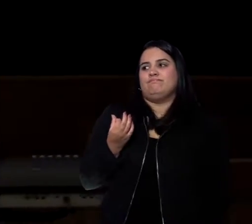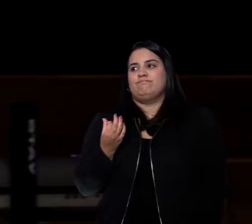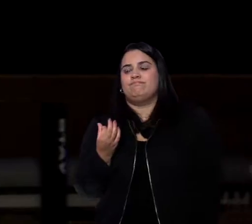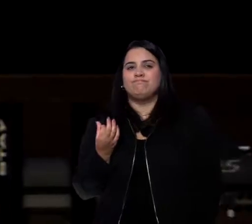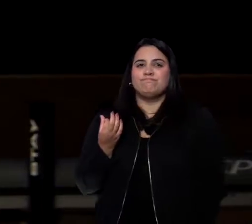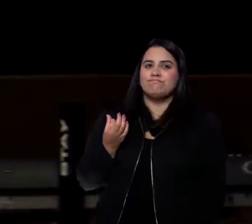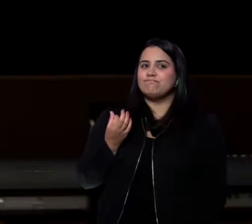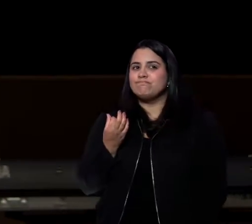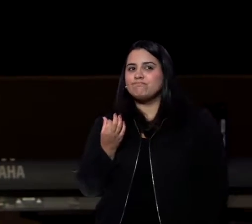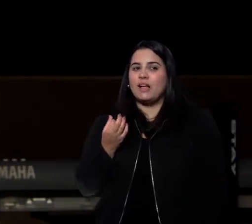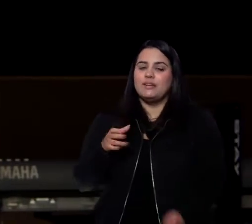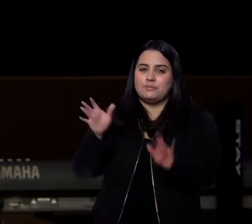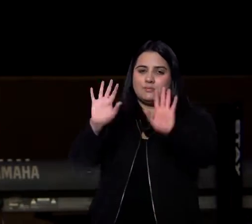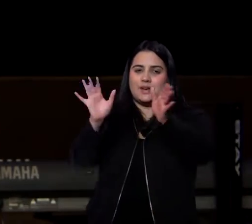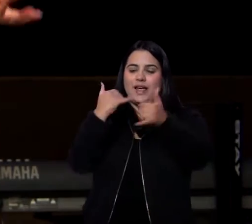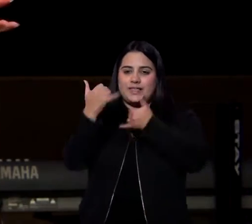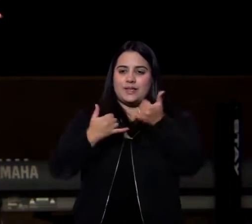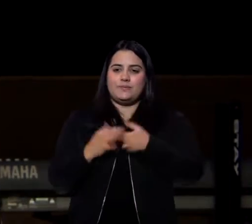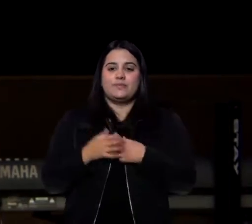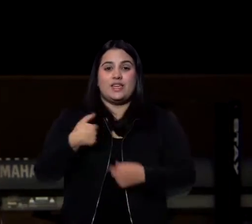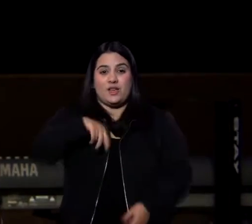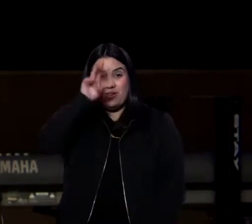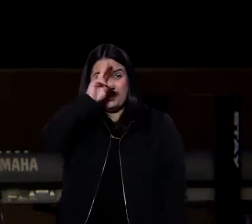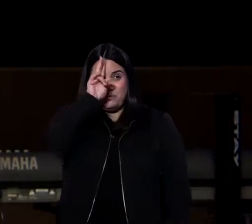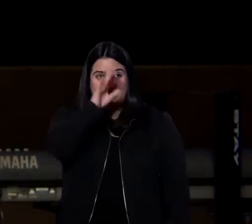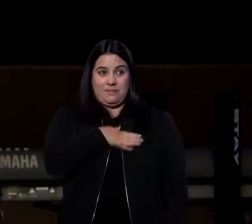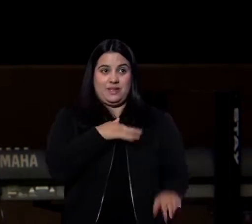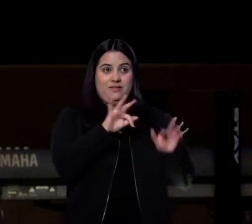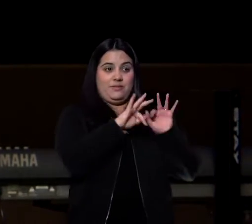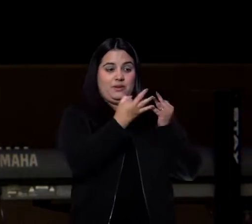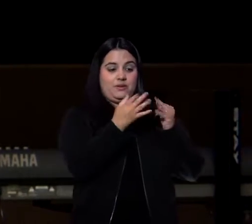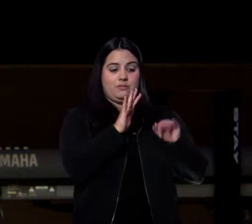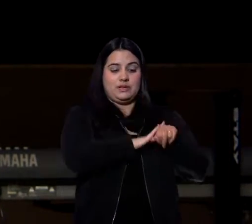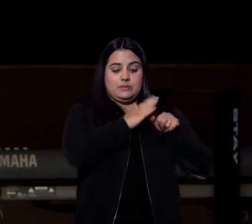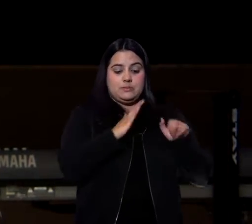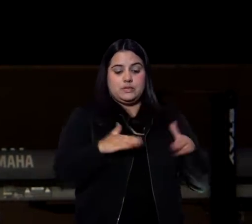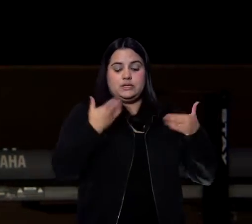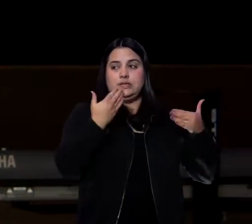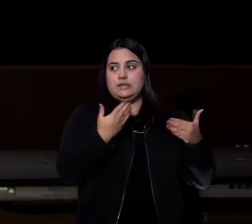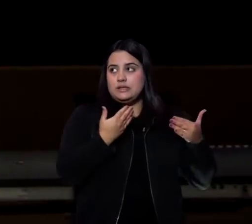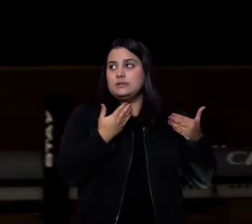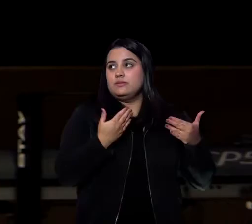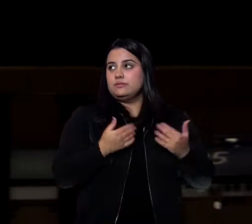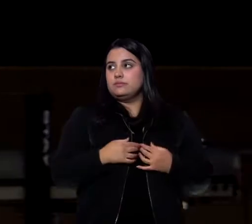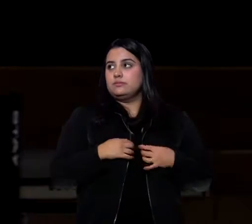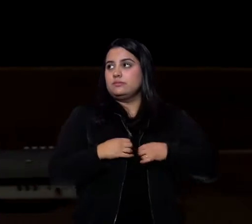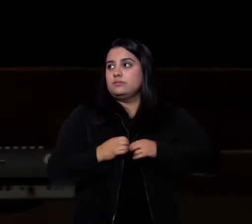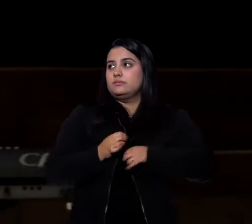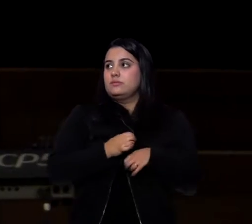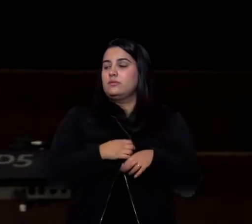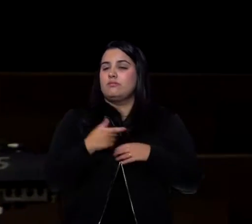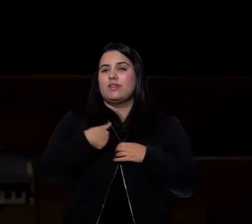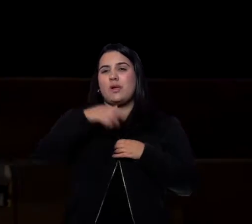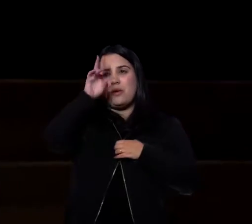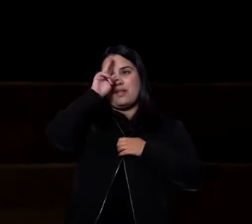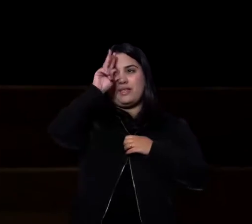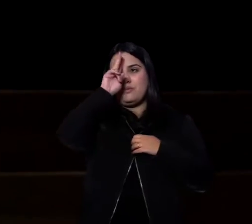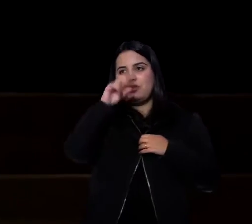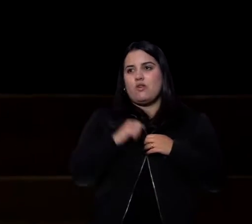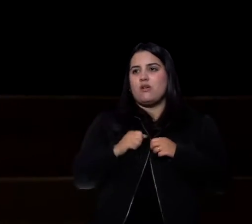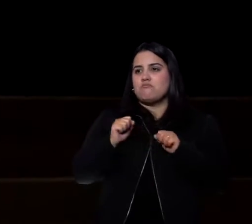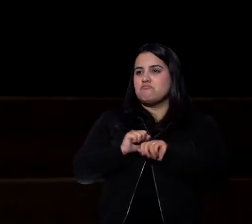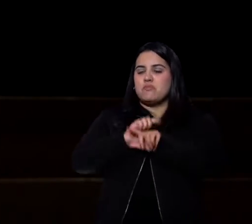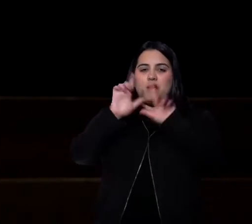mentira. E daí eu lembro que meus pais ficaram mais assustados do que eu no momento, assim. Eu lembro que foi muito claro de